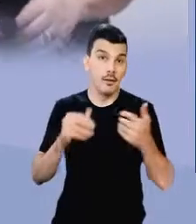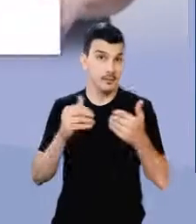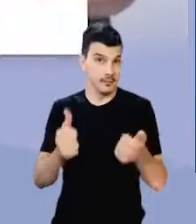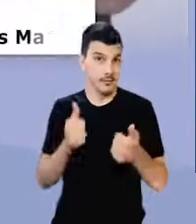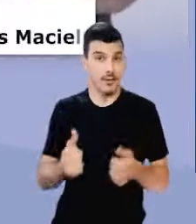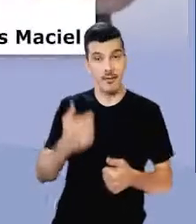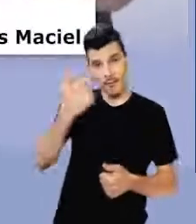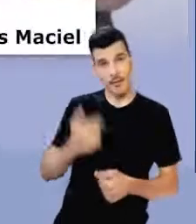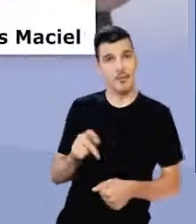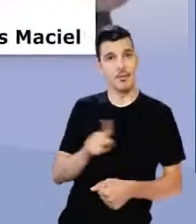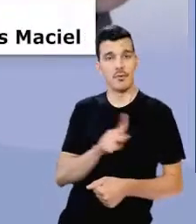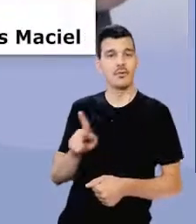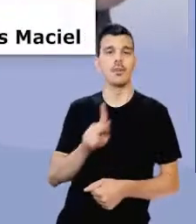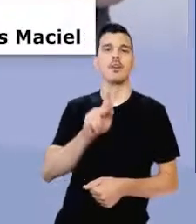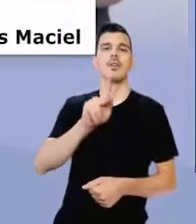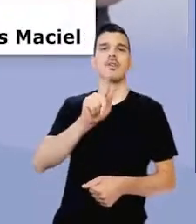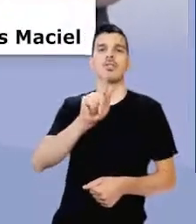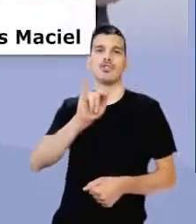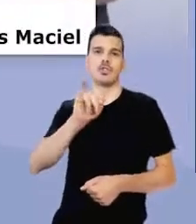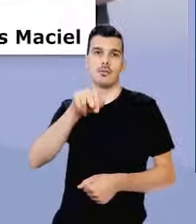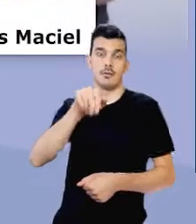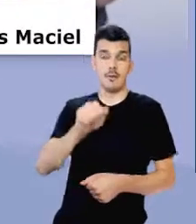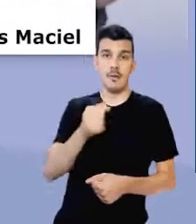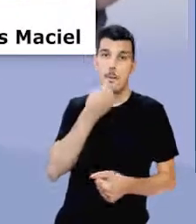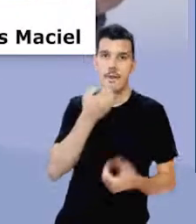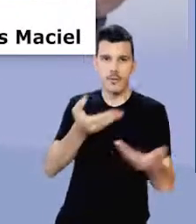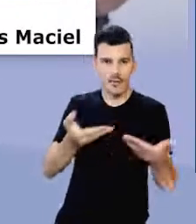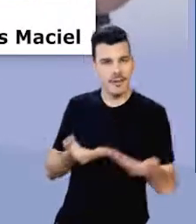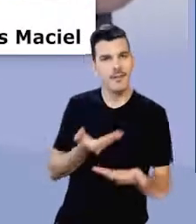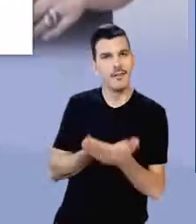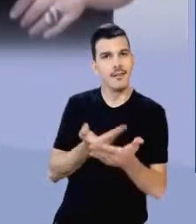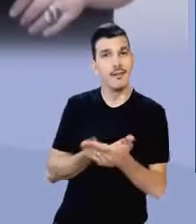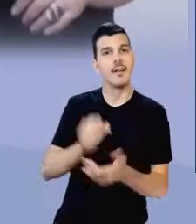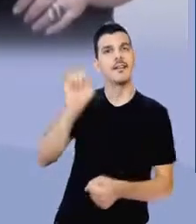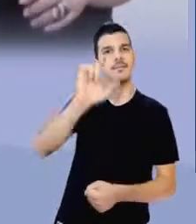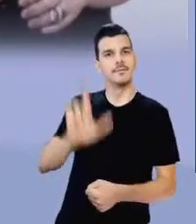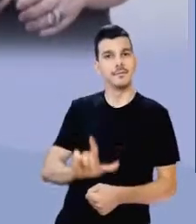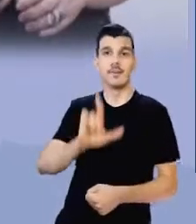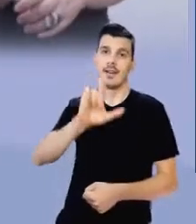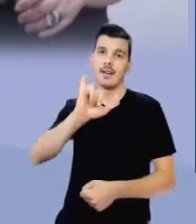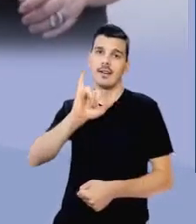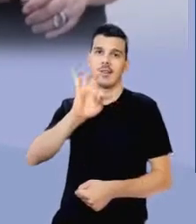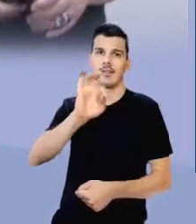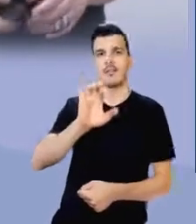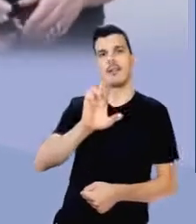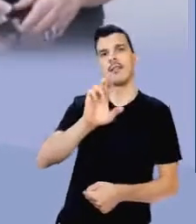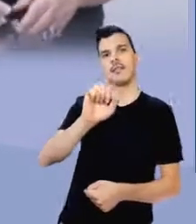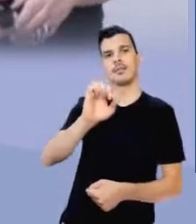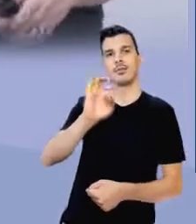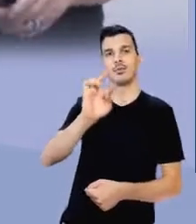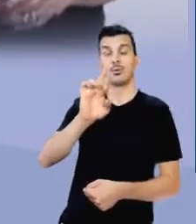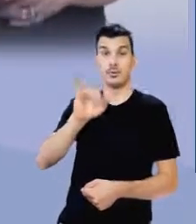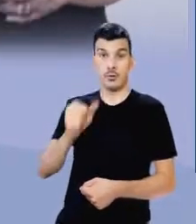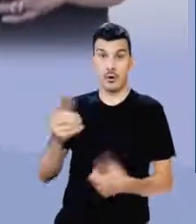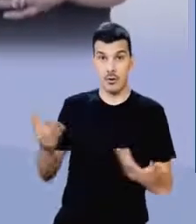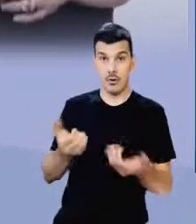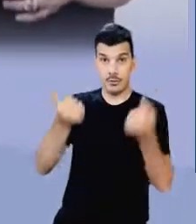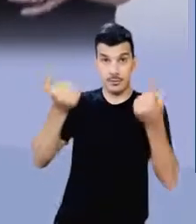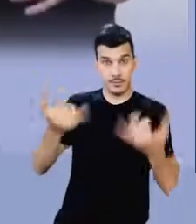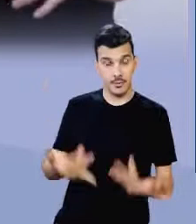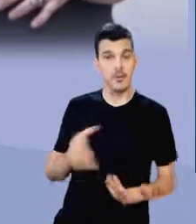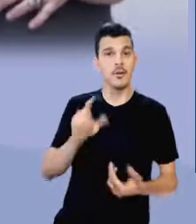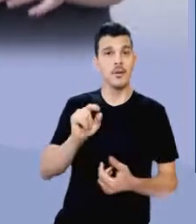Olá, pessoal. Professora Gina Maciel, bem-vindos à aula de literatura. Começamos o nosso trabalho falando